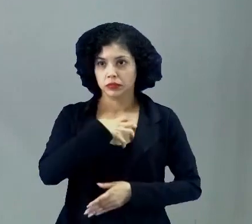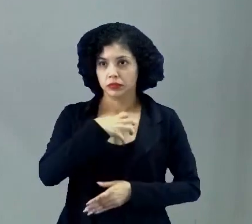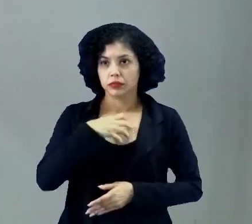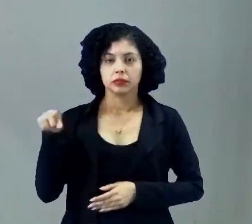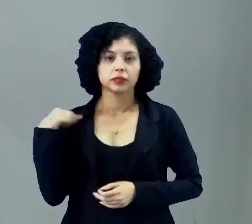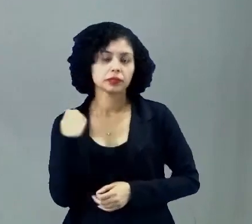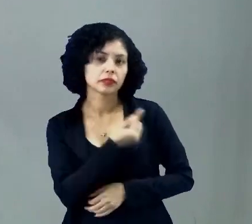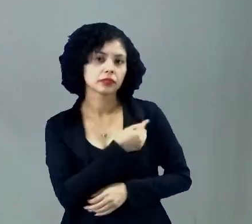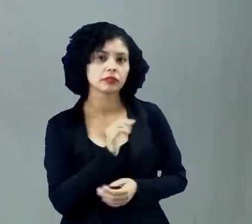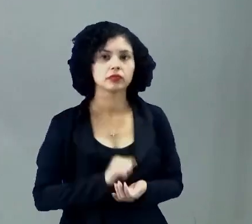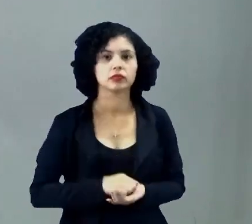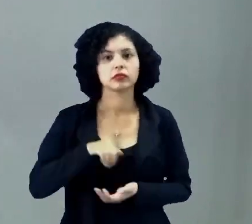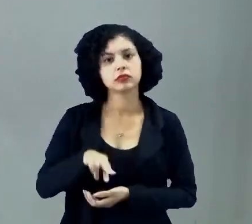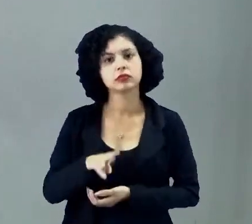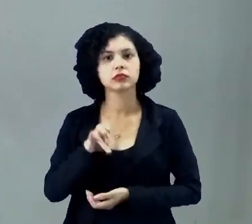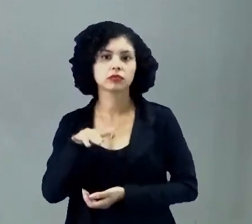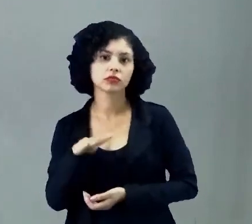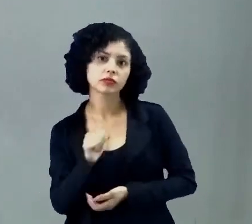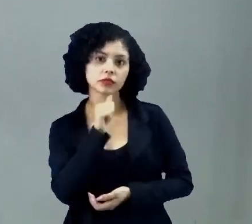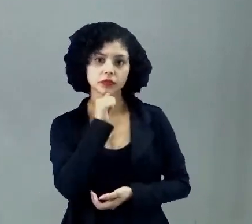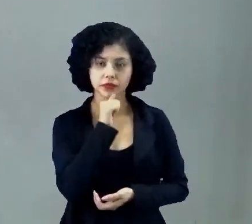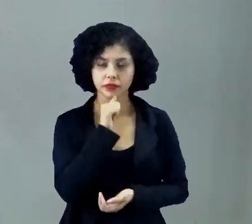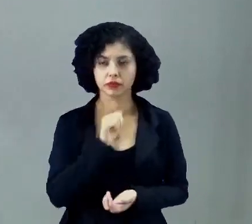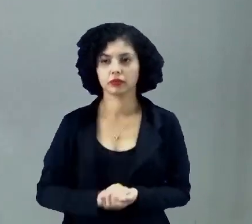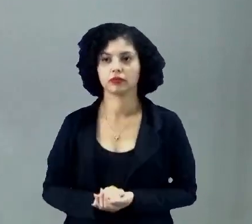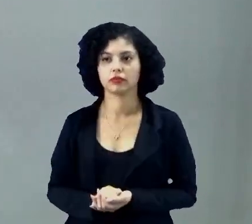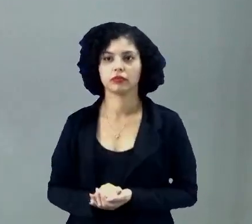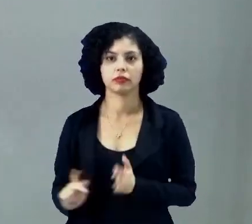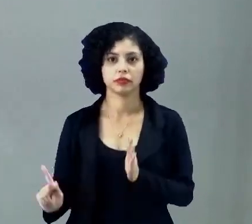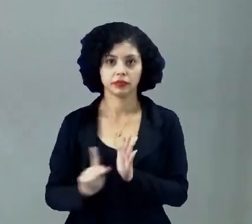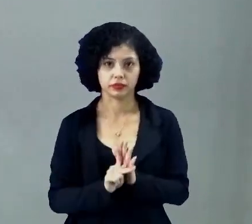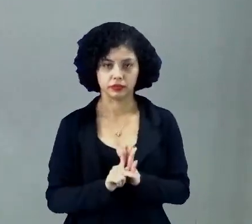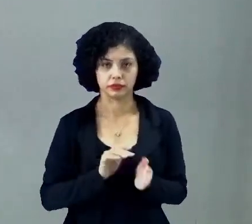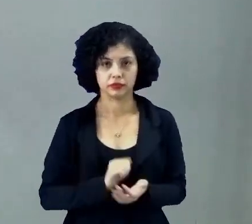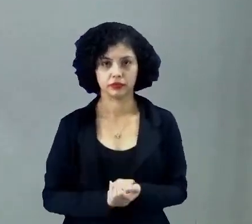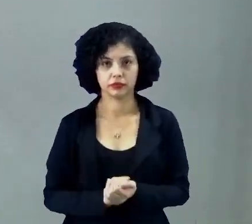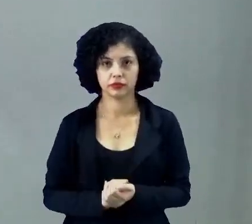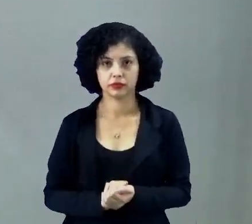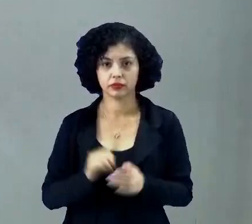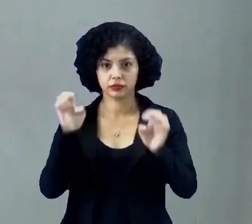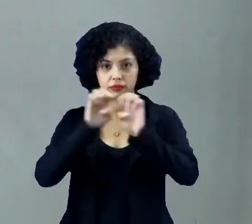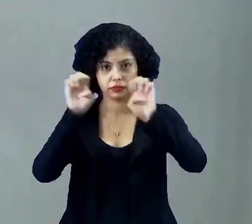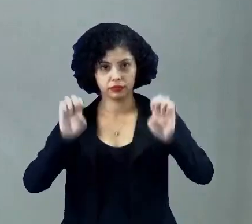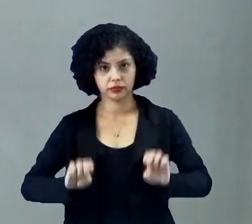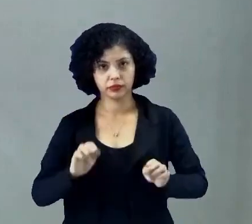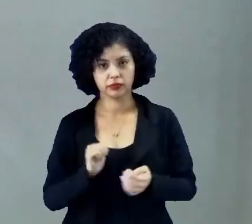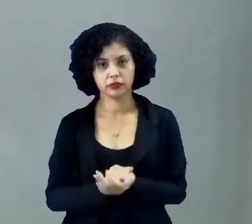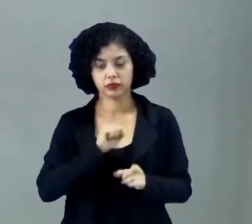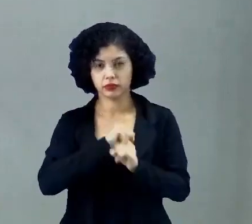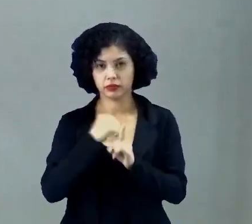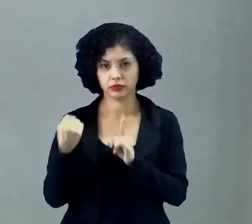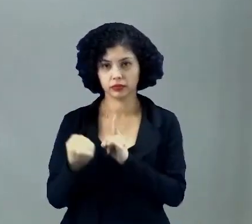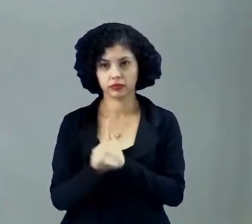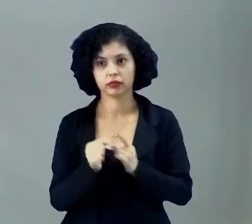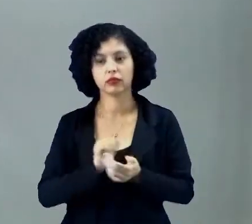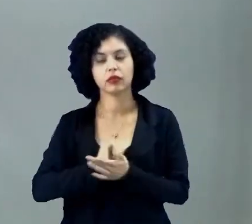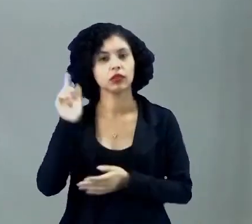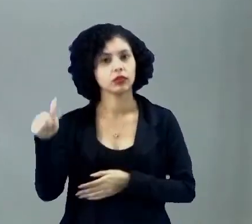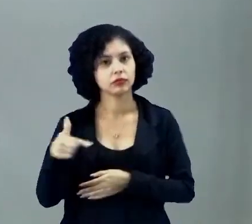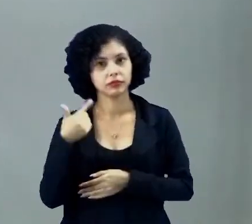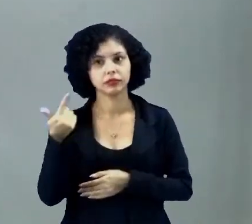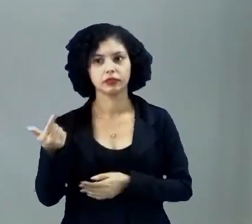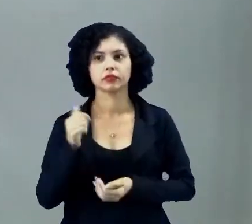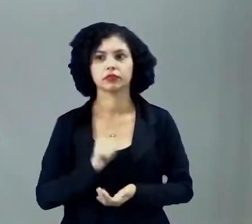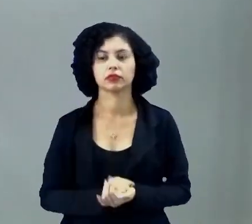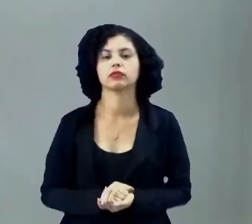momento, nós tivemos as monarquias absolutas justamente para poder estruturar a sociedade e